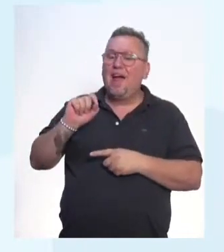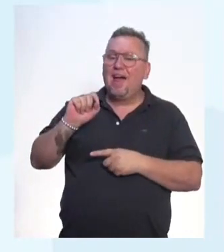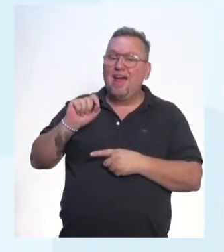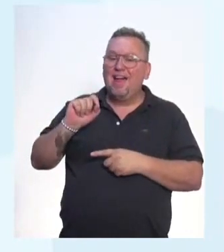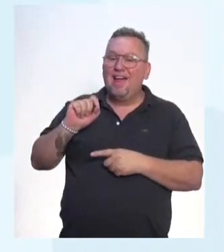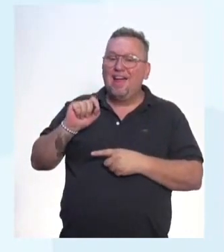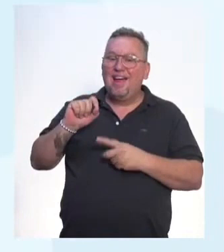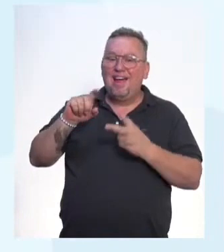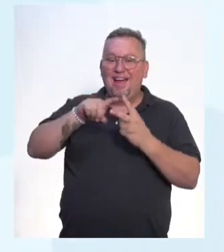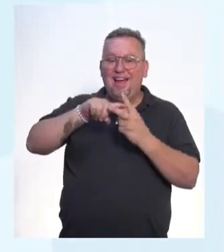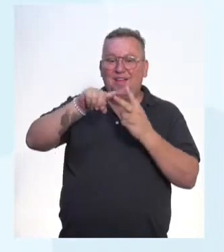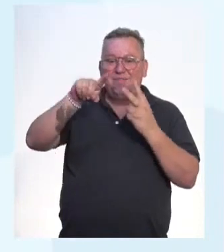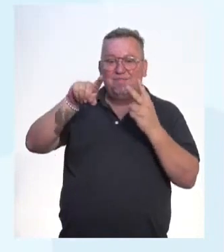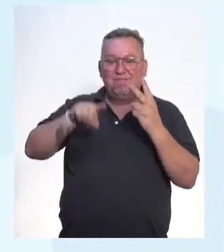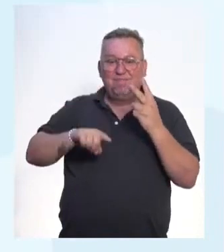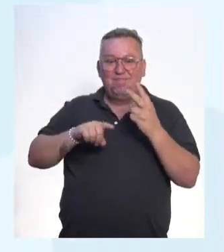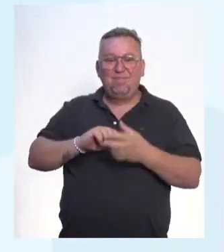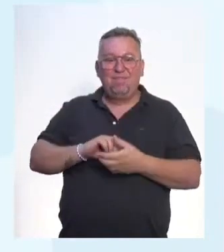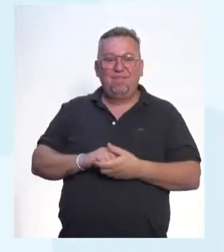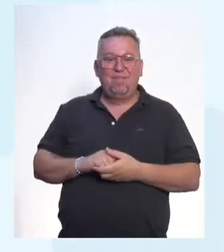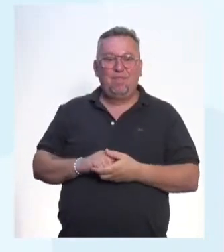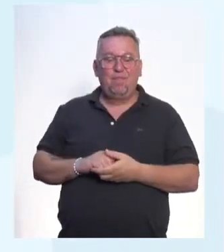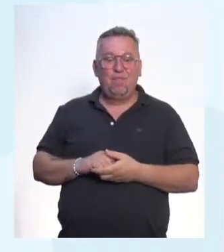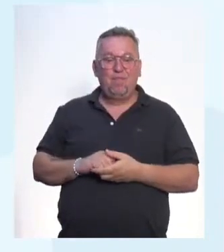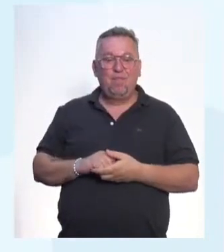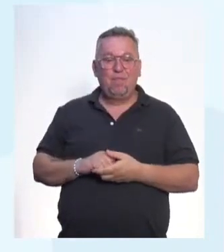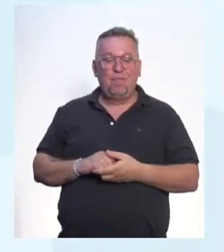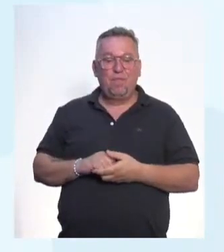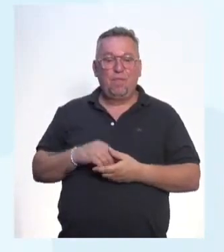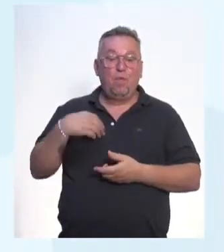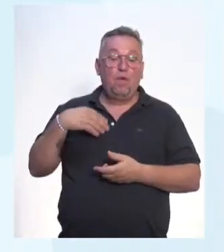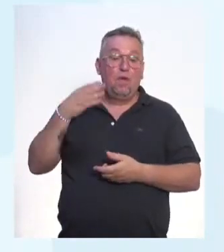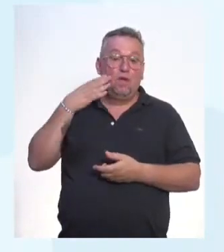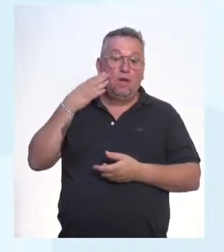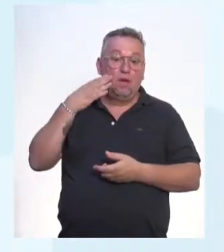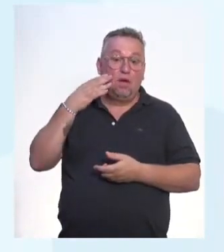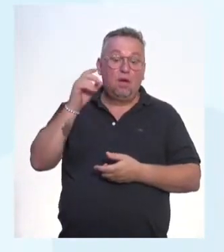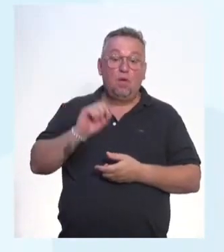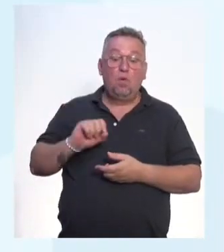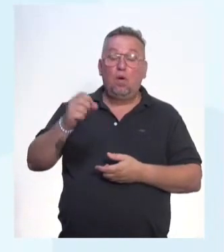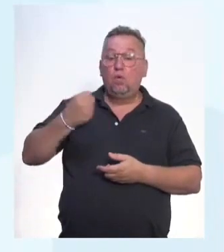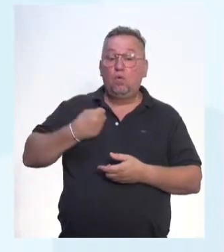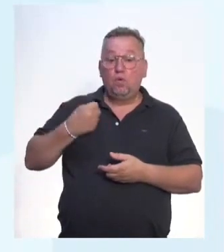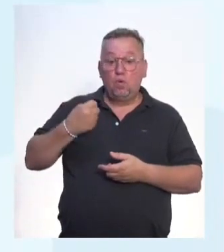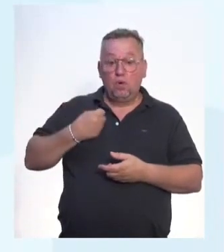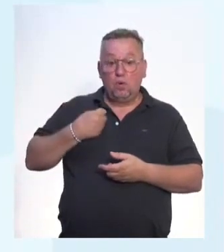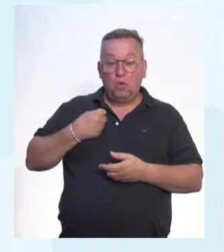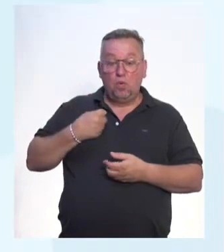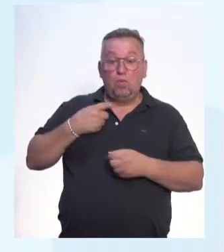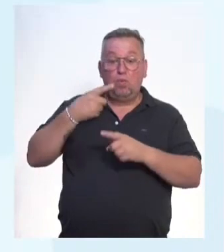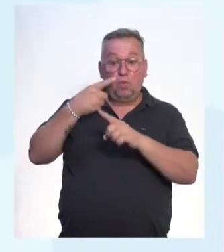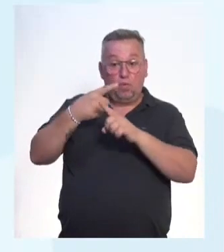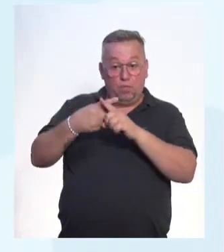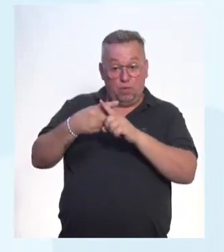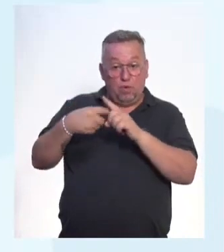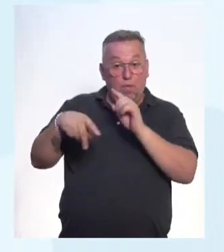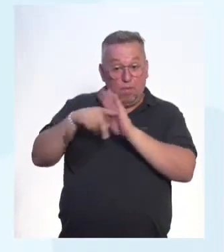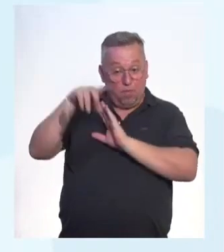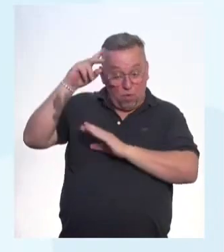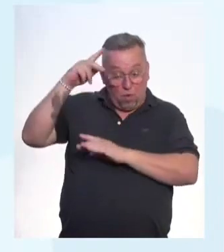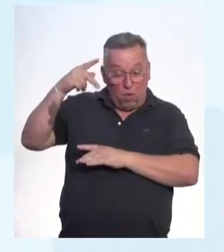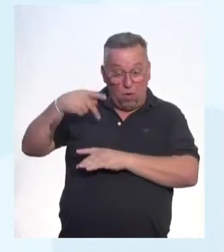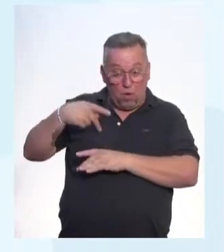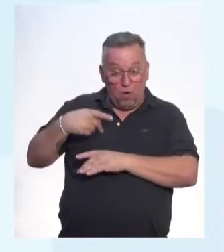a raiz quadrada. Então, eu quero saber qual número multiplicado por ele